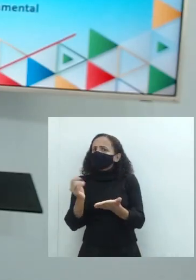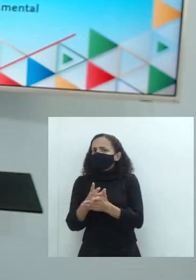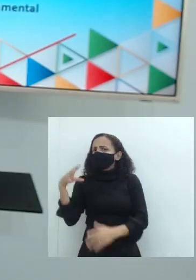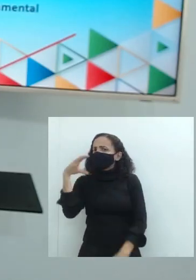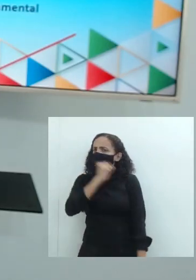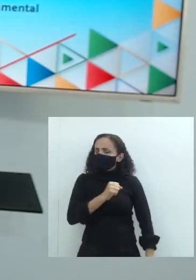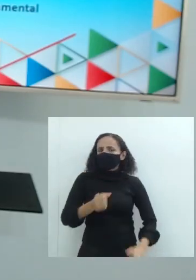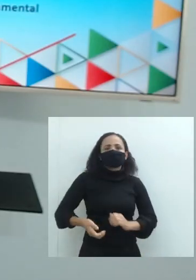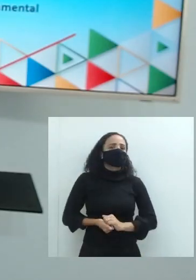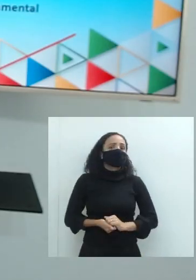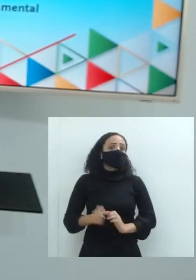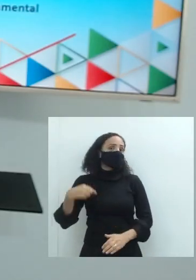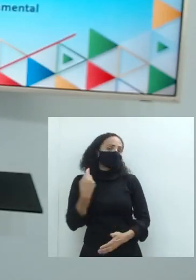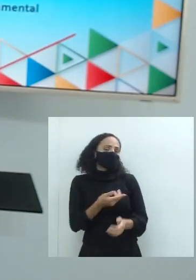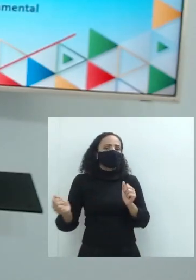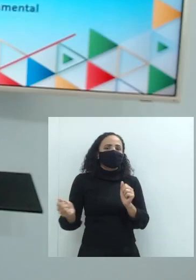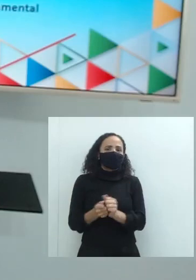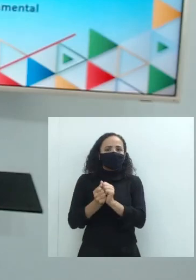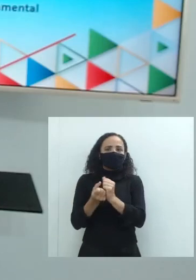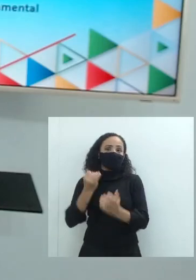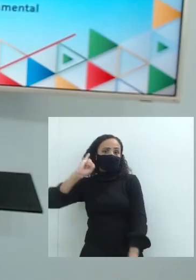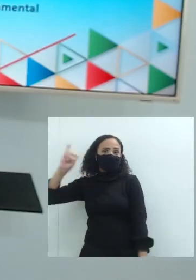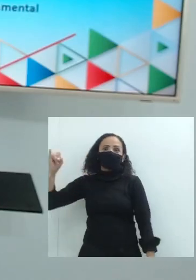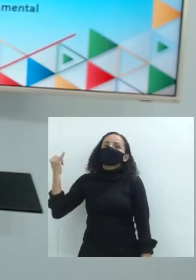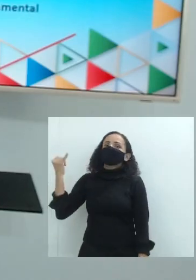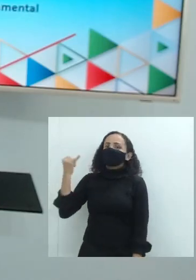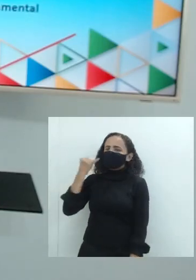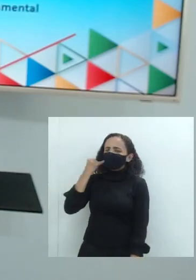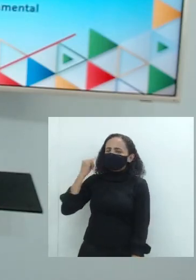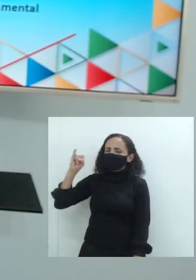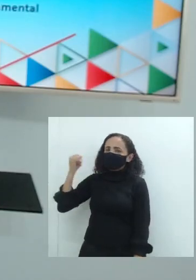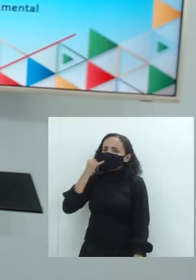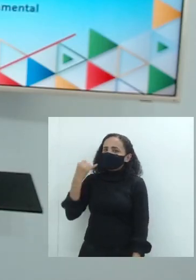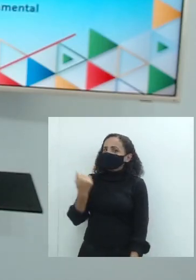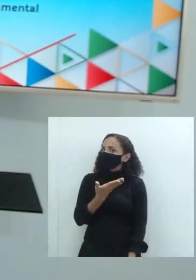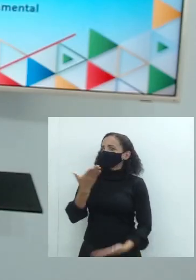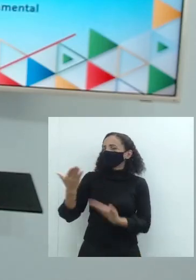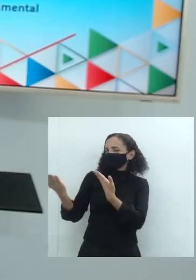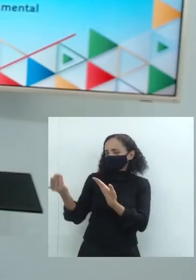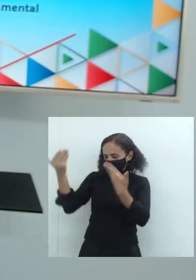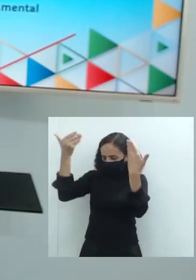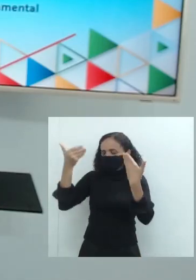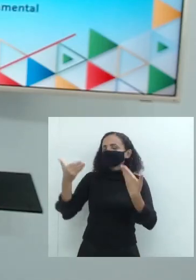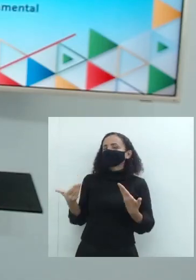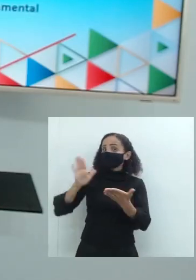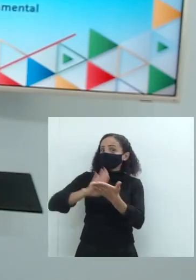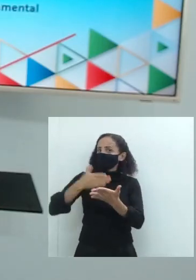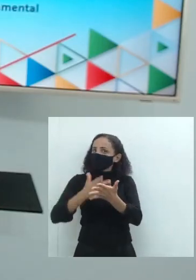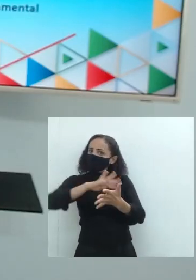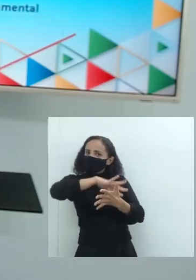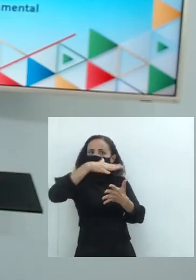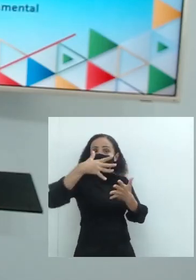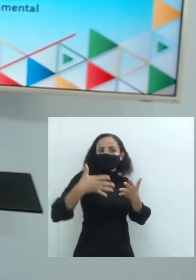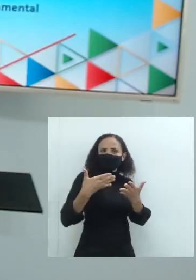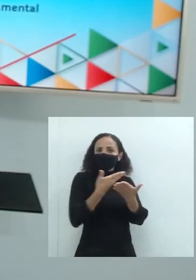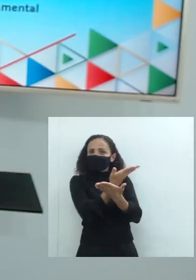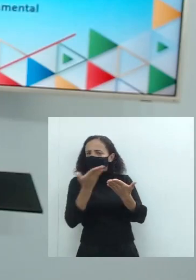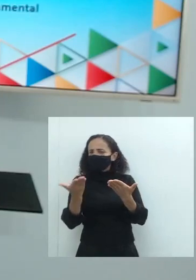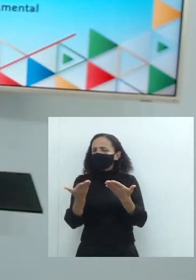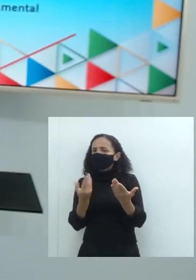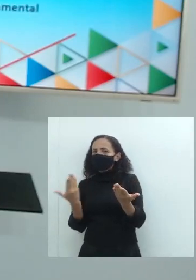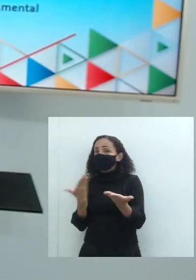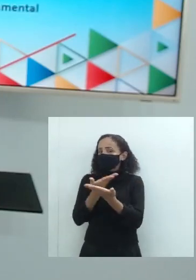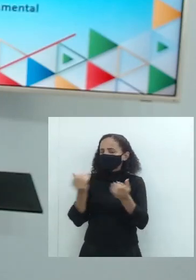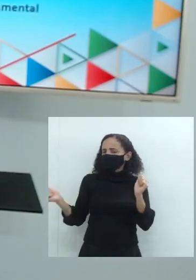rapidinho, nós estamos aqui com Josélia, tá aí no cantinho do vídeo, tá vendo? Fazendo aí intérprete para vocês, a interpretação direta